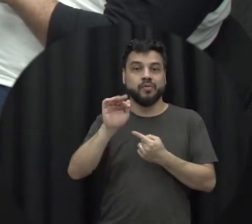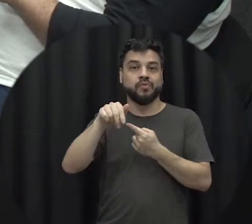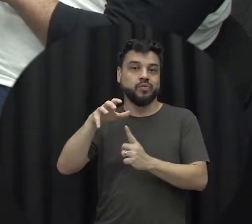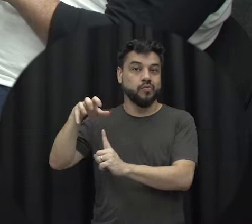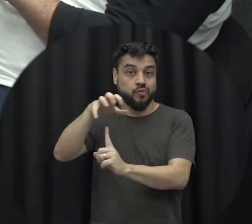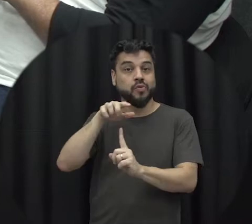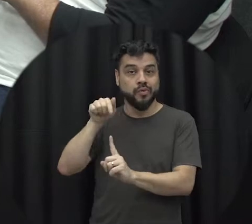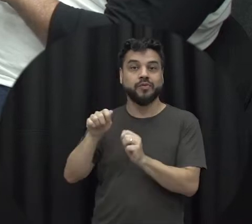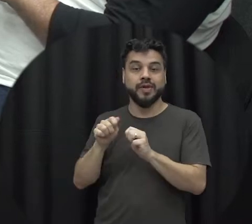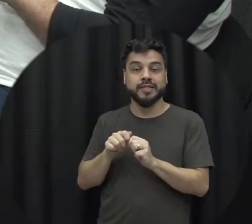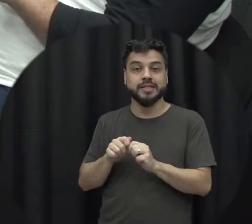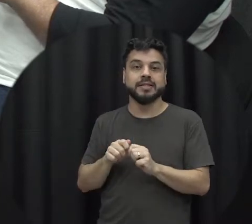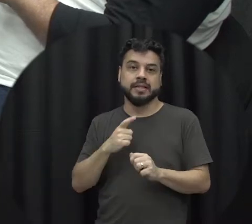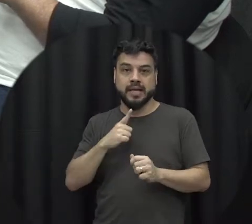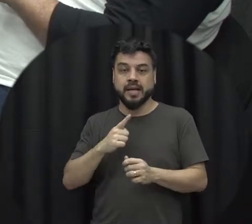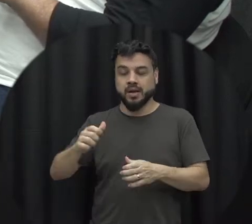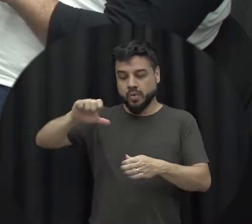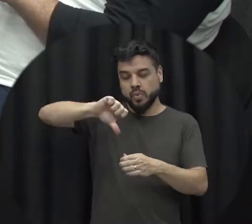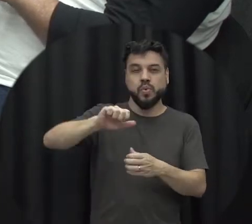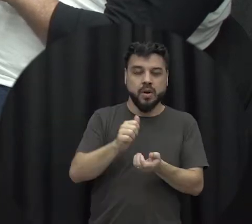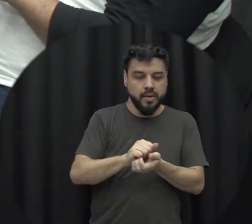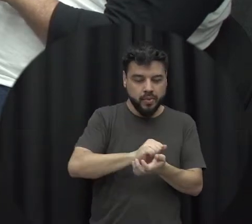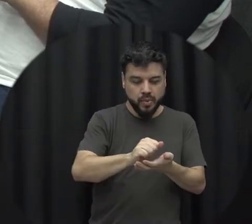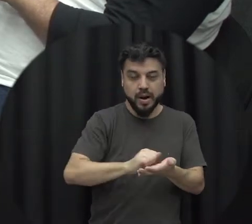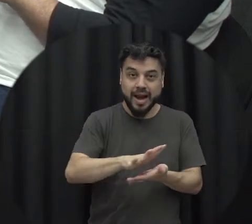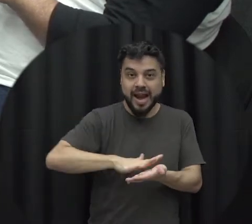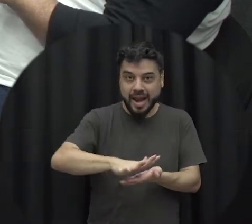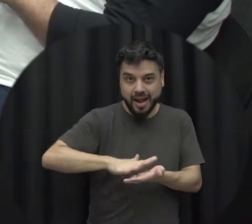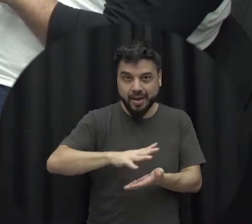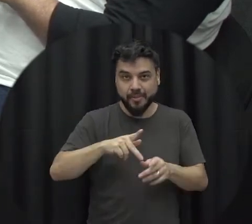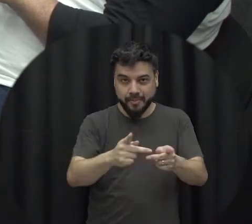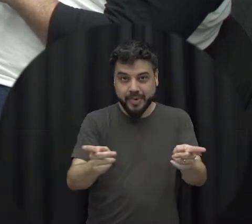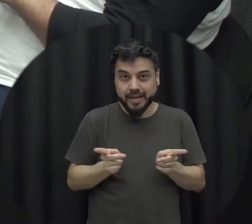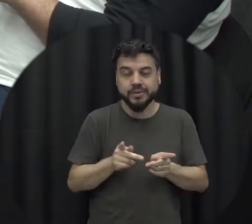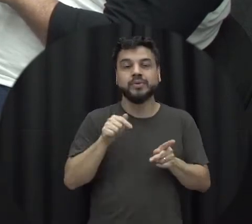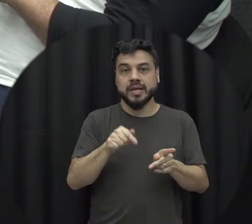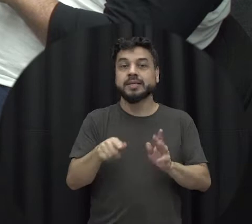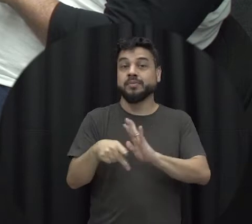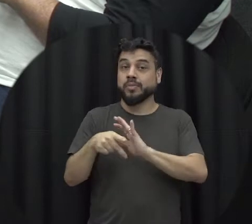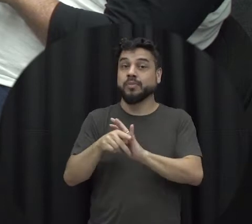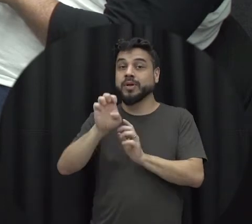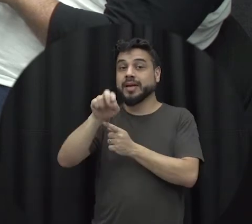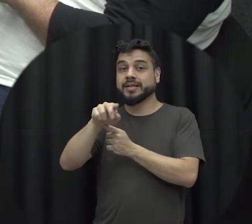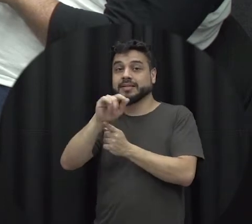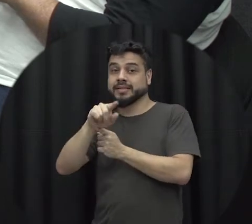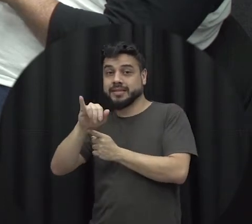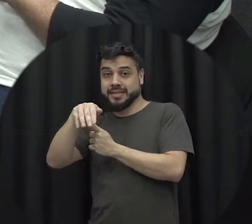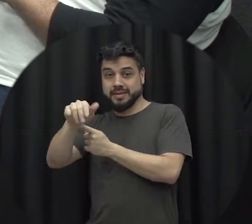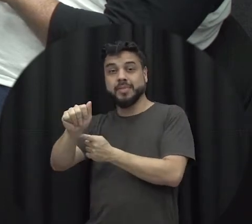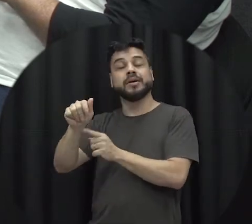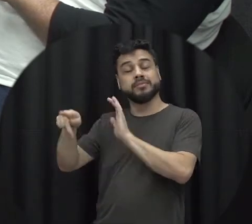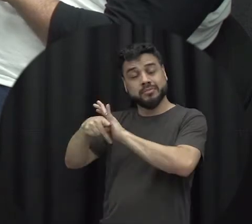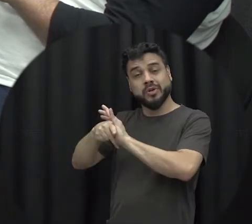louça, né, o detergente que a gente lava a roupa, ele é de uma enzima que um fungo que produziu numa indústria. Então, assim,